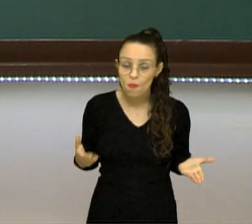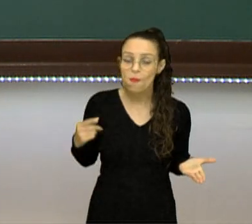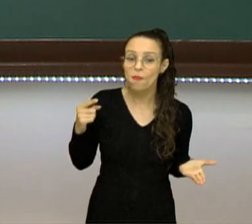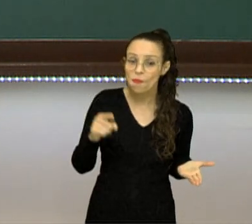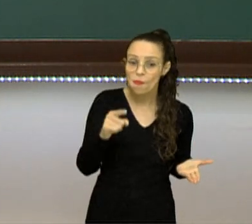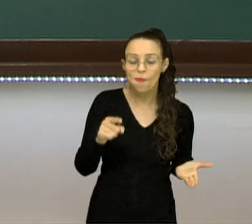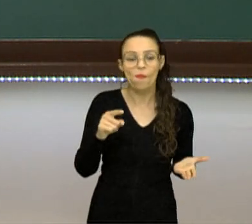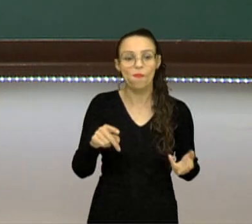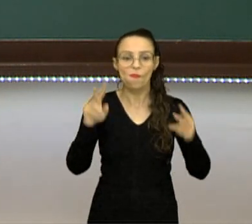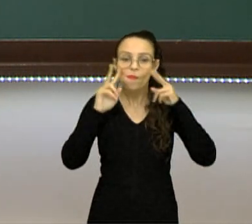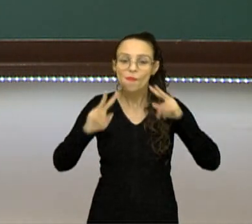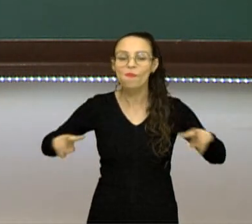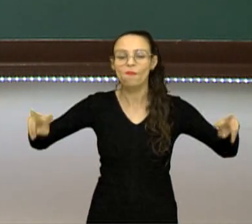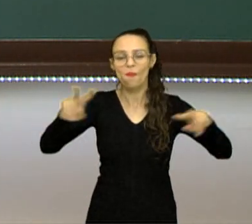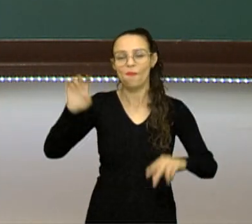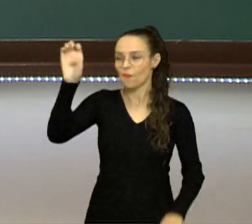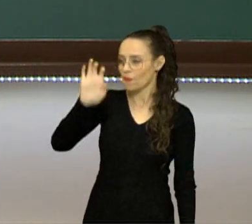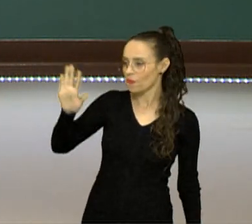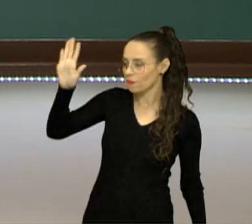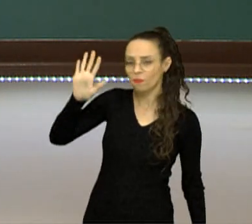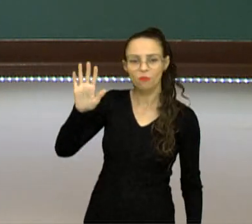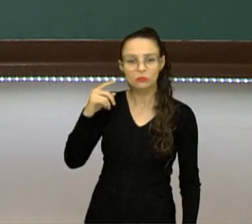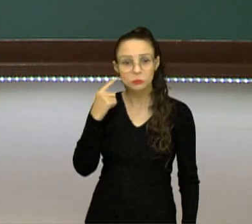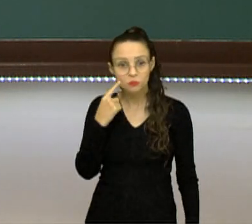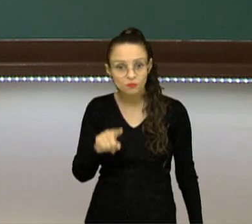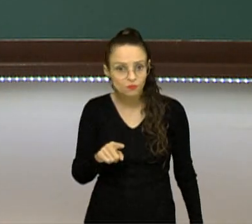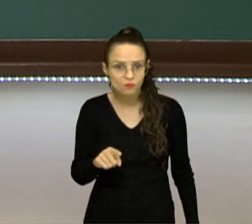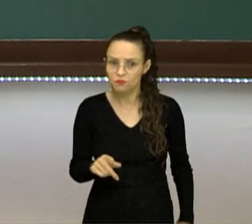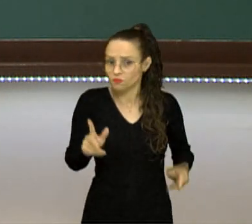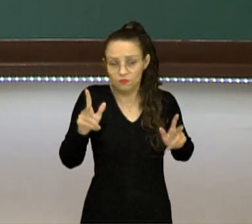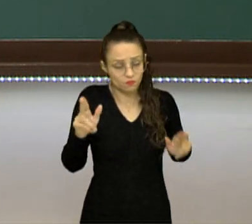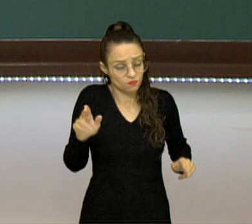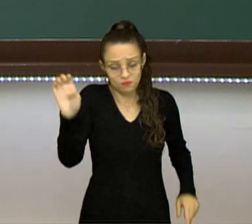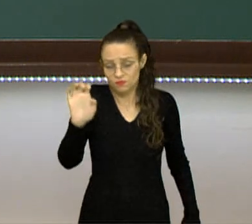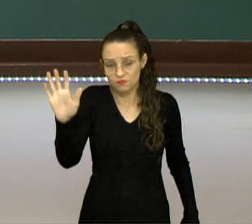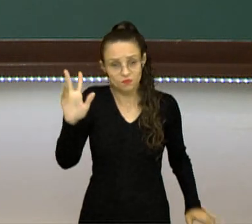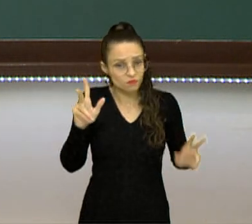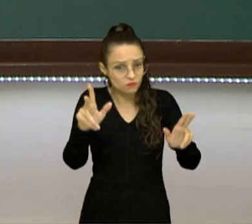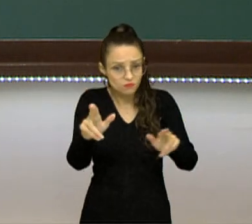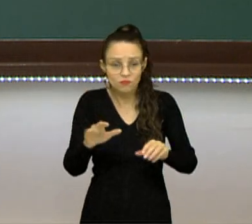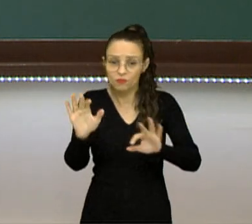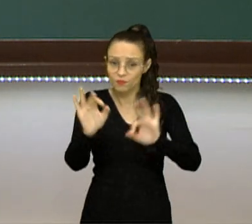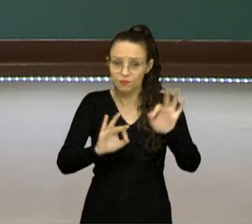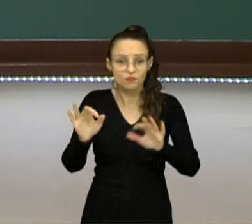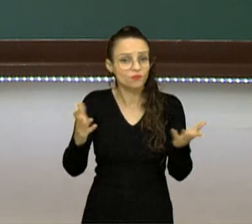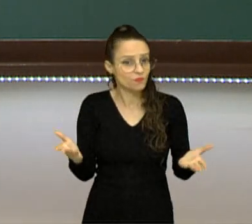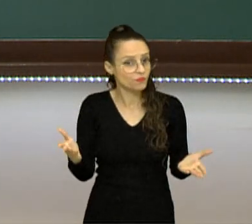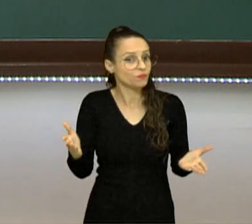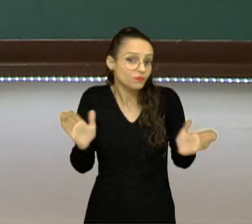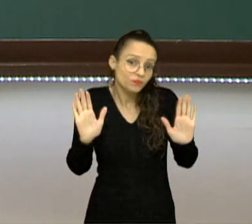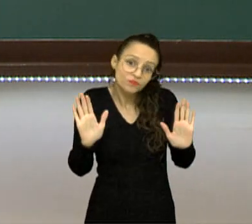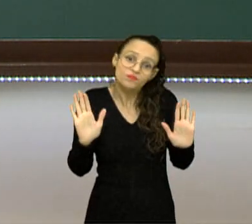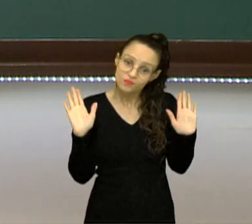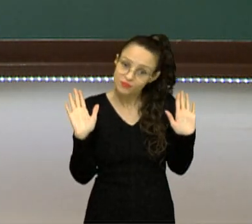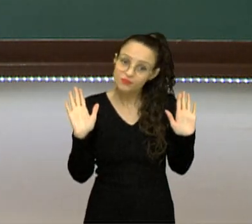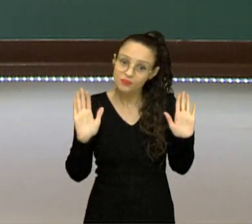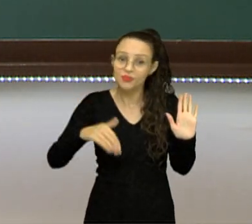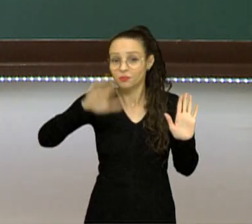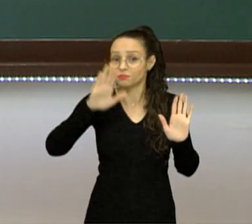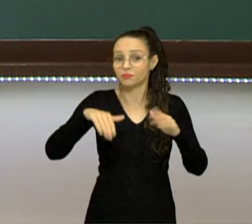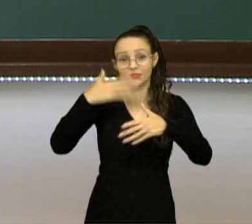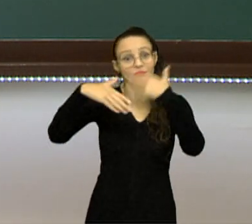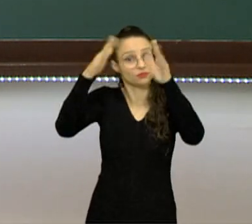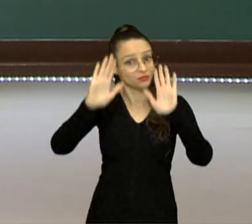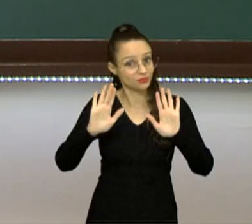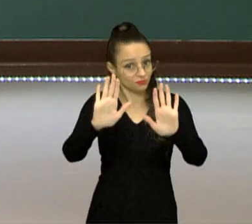nessa visão europeia, eles se depararam com civilizações iguais a deles, né? Se não falar mais evoluído.